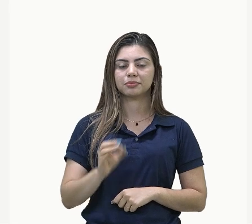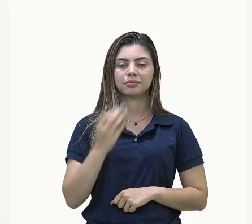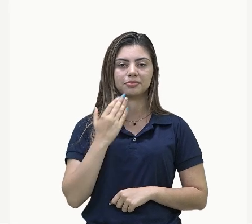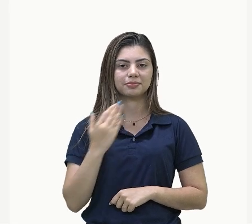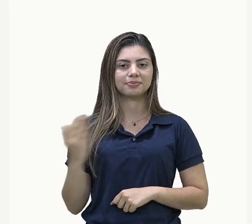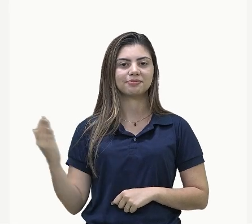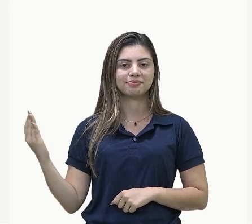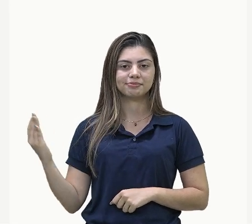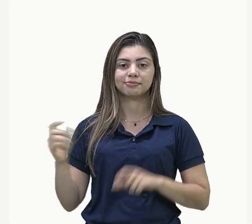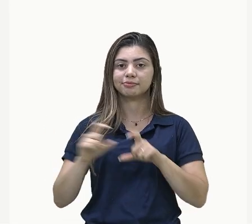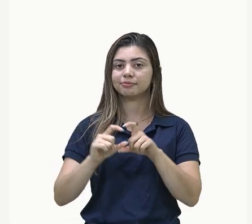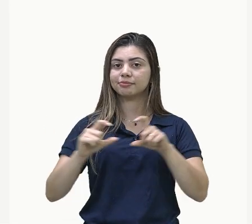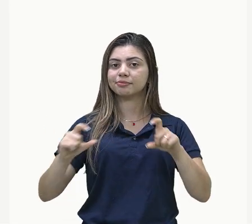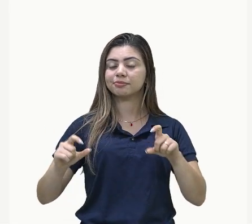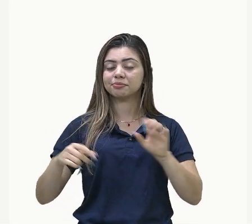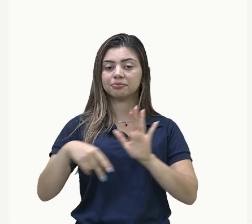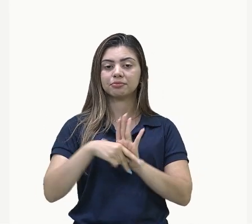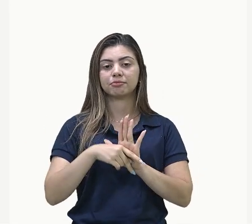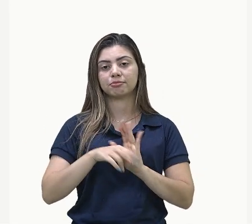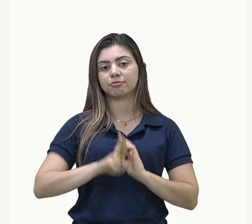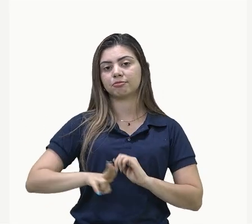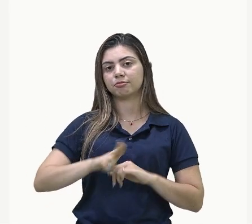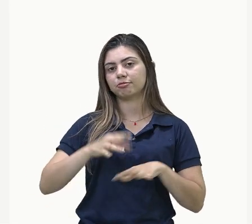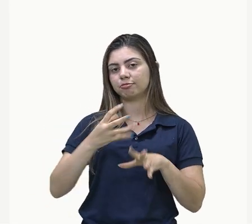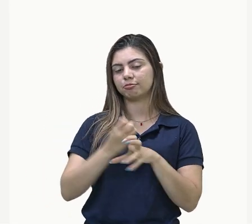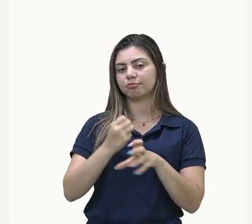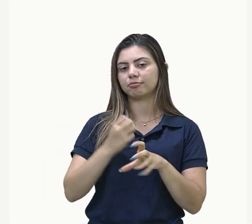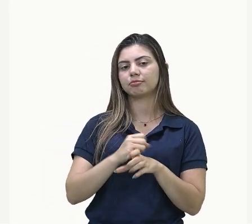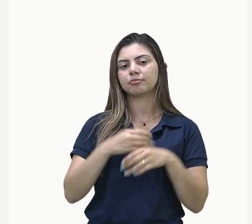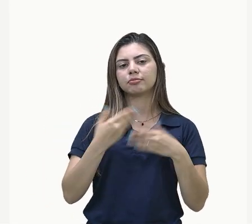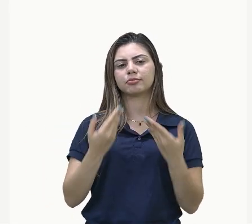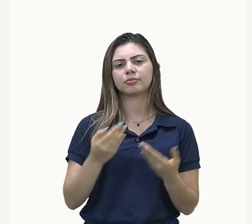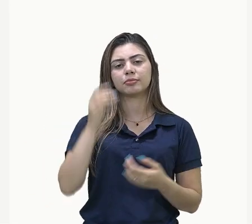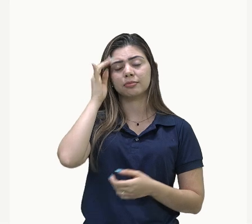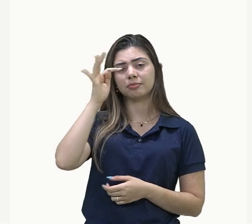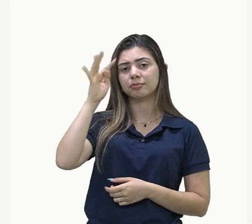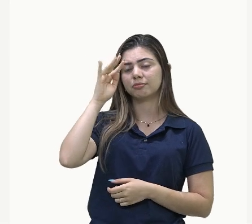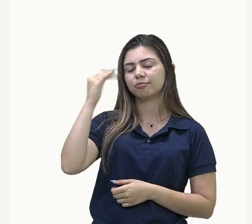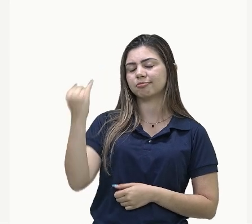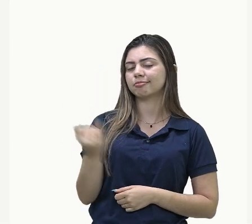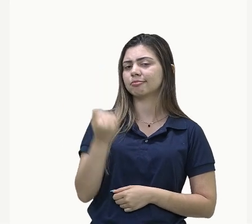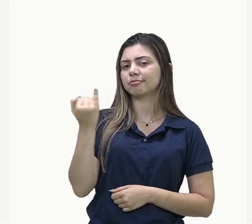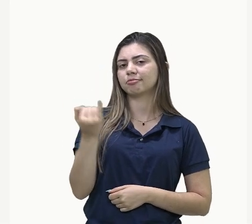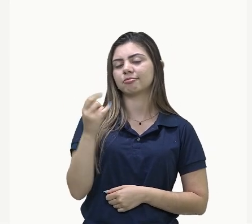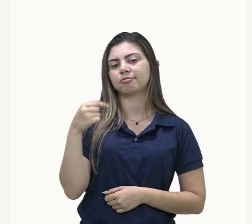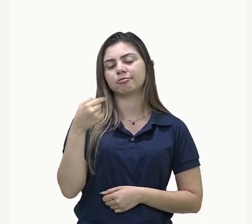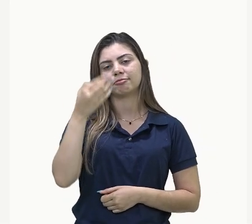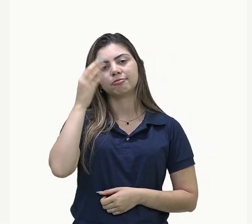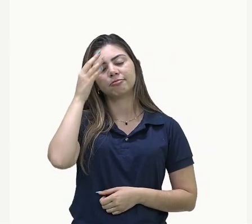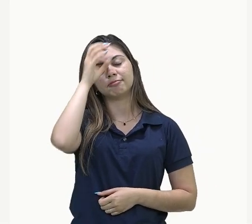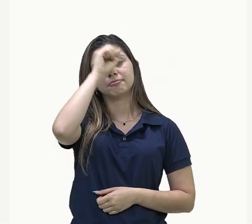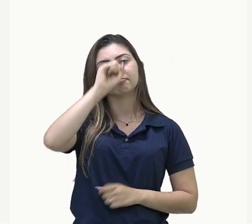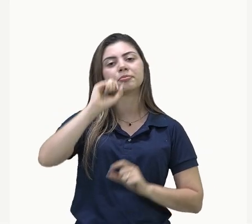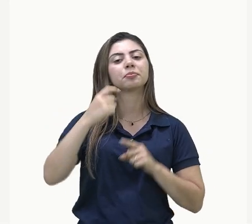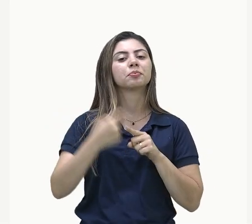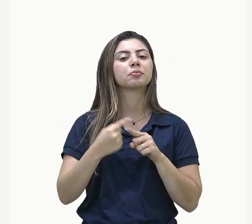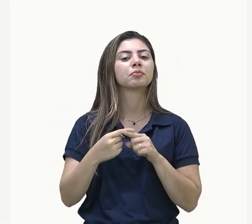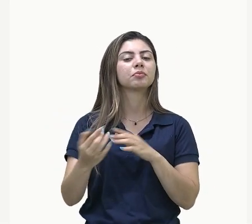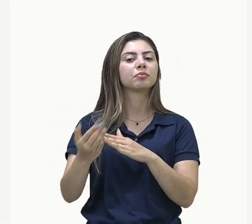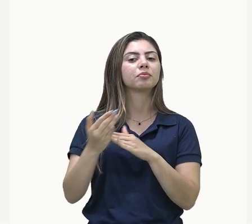I. Compreender esta lei é essencial para resolver os problemas envolvendo